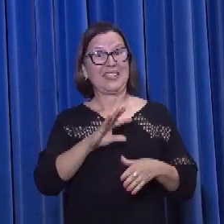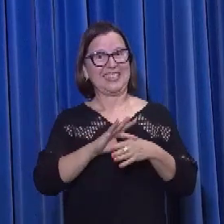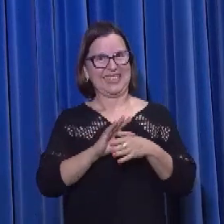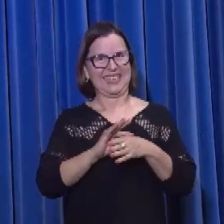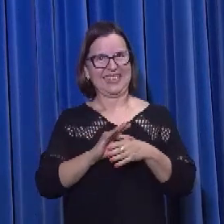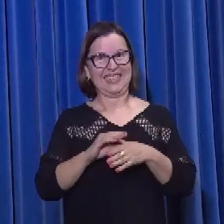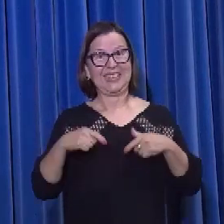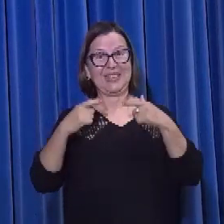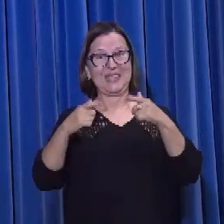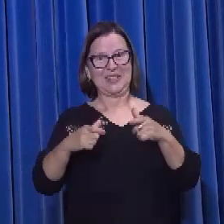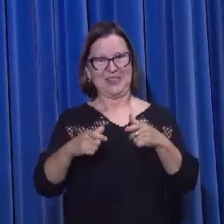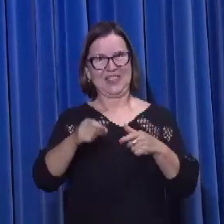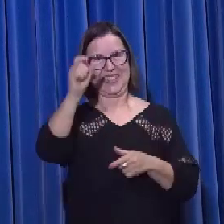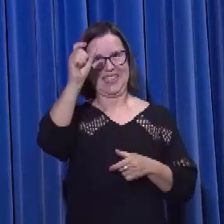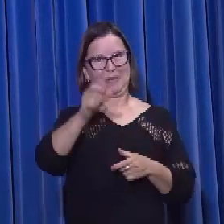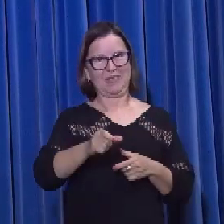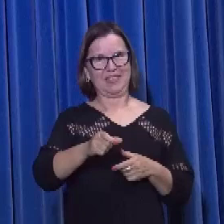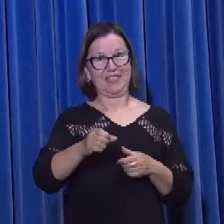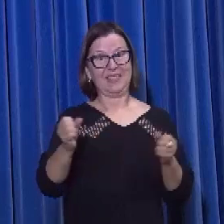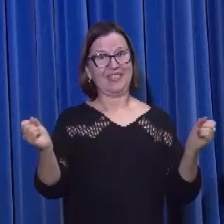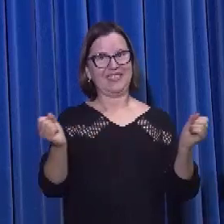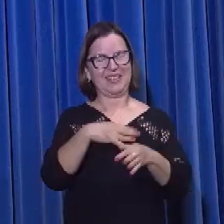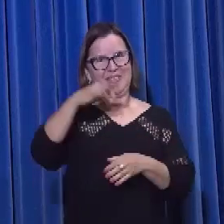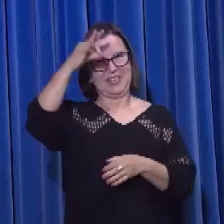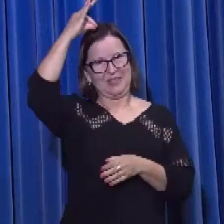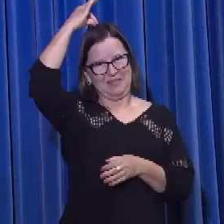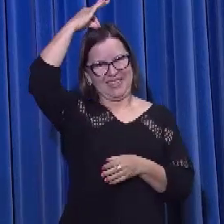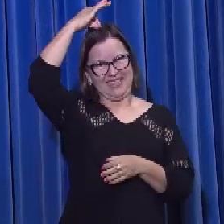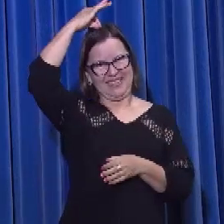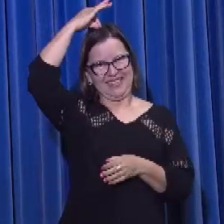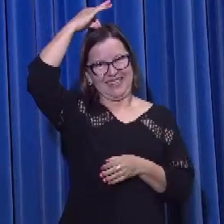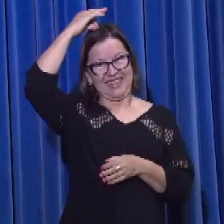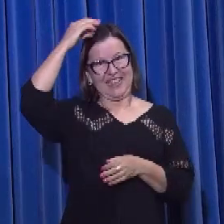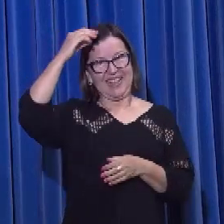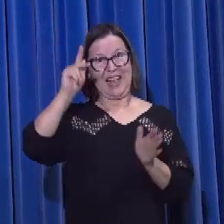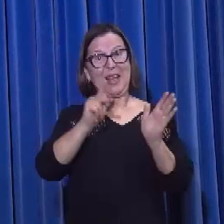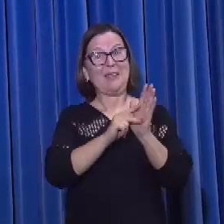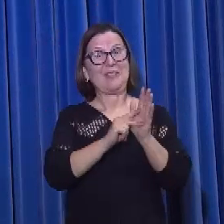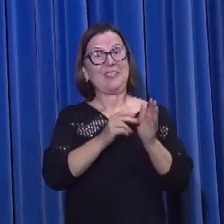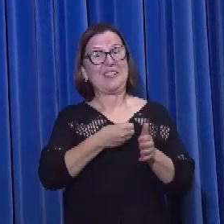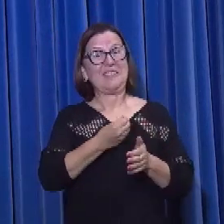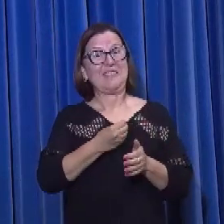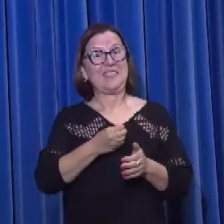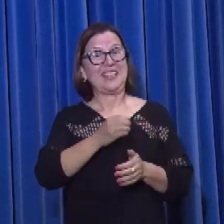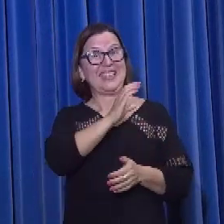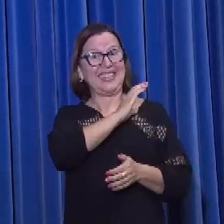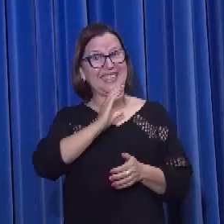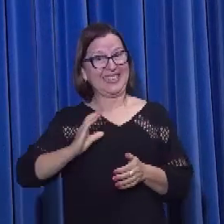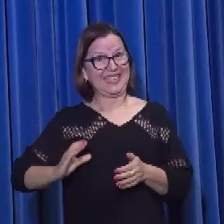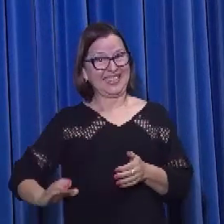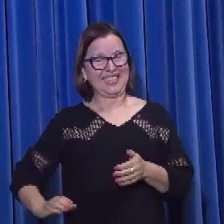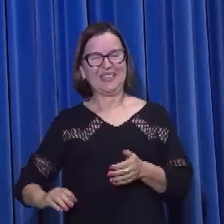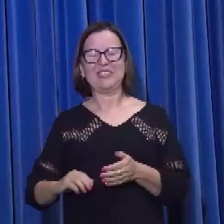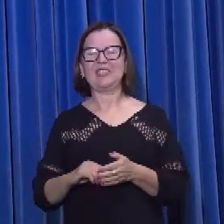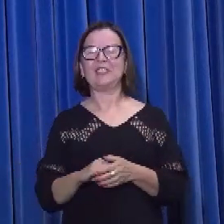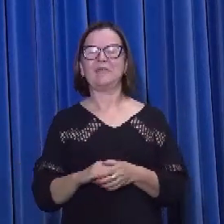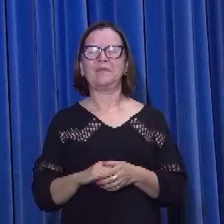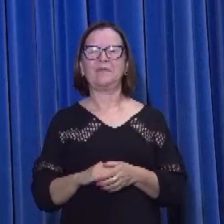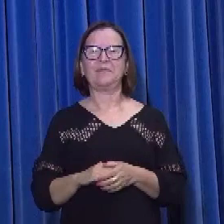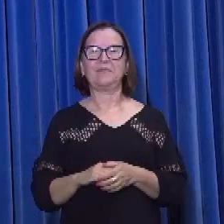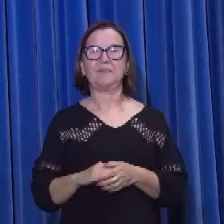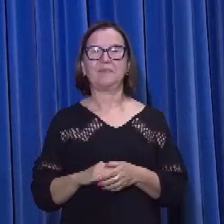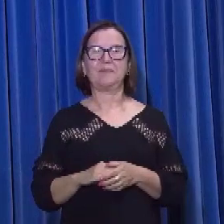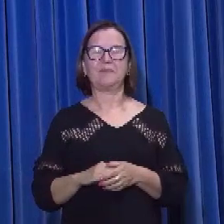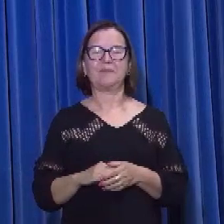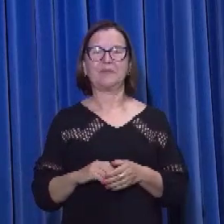novo espírito, a própria vida de Cristo na pessoa. Observamos um bom exemplo disso em Atos